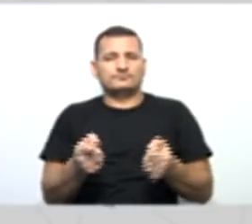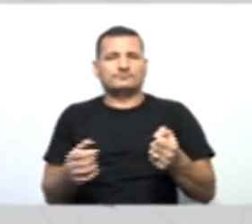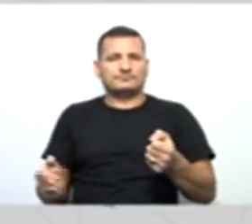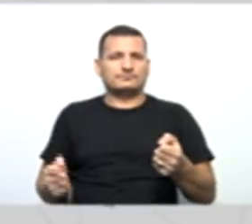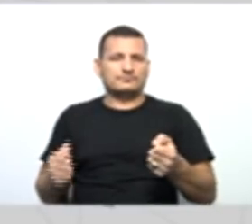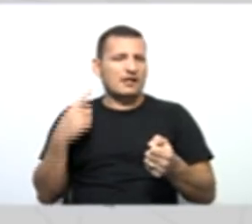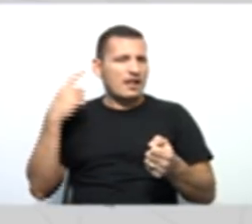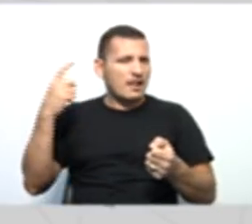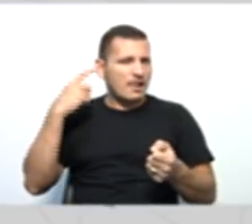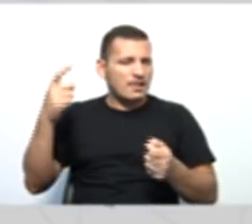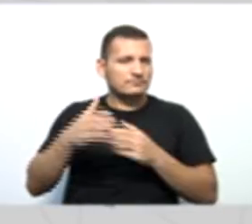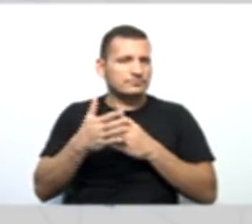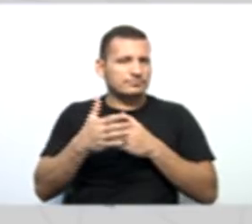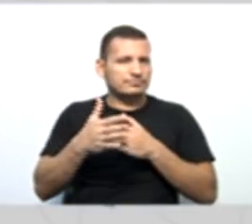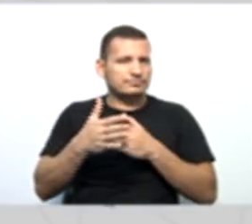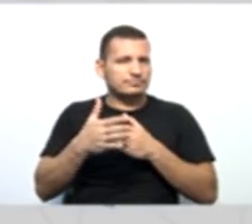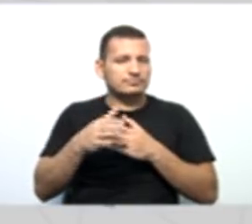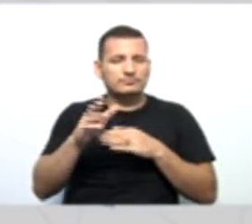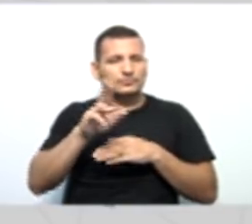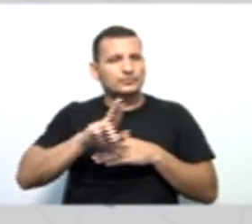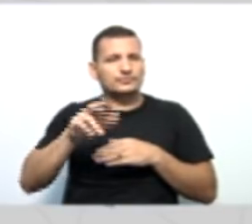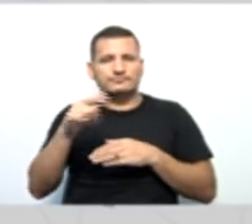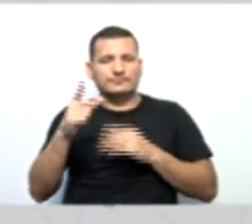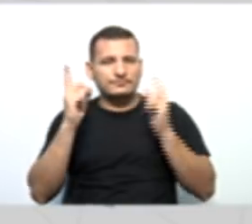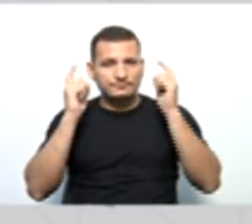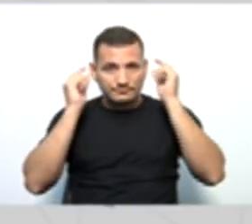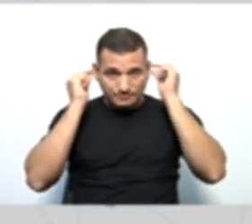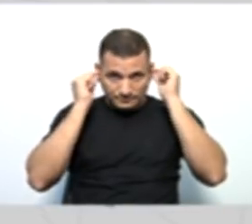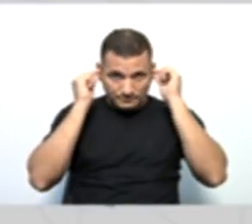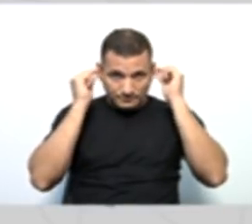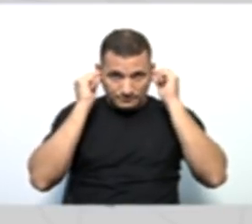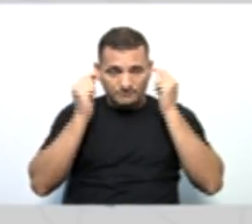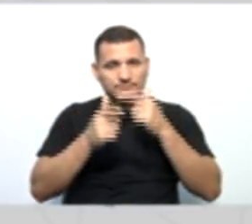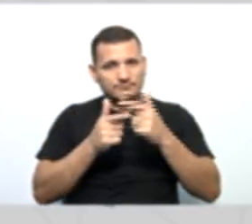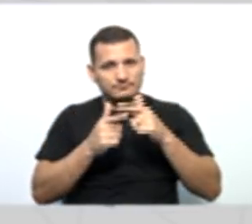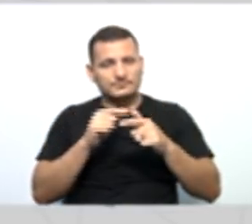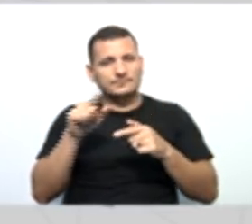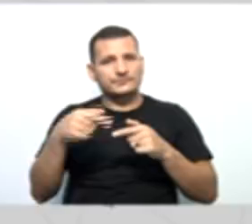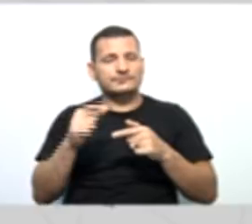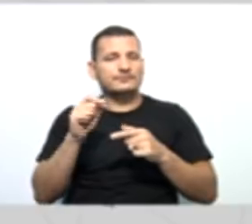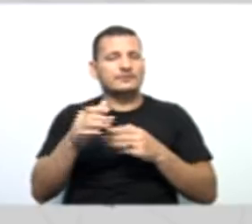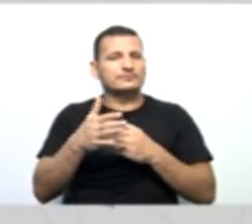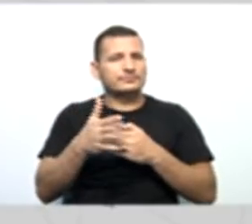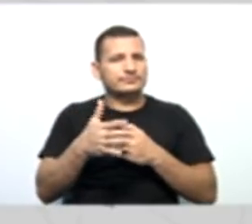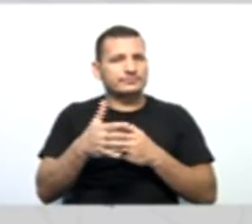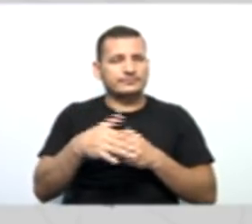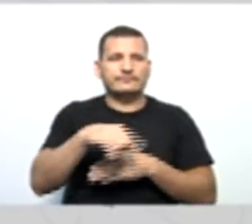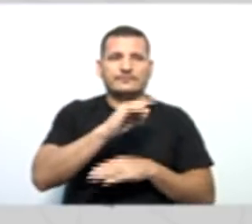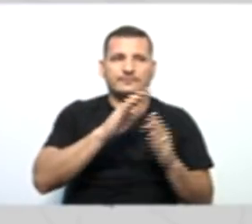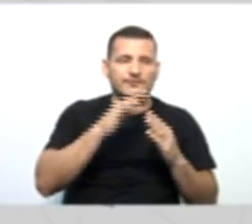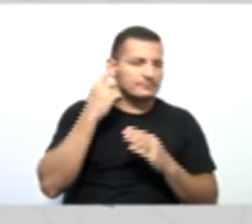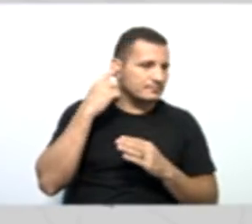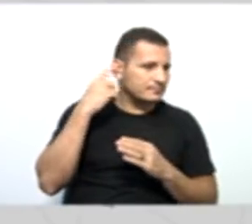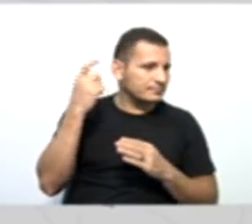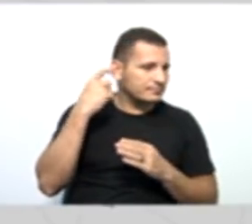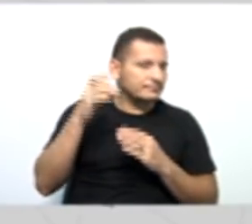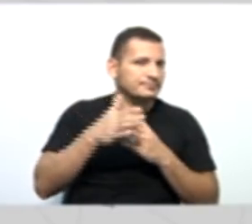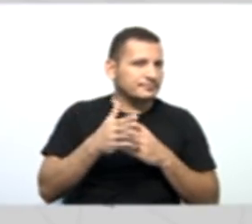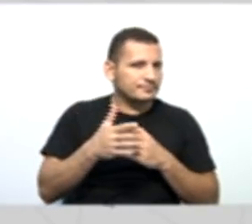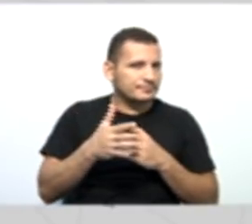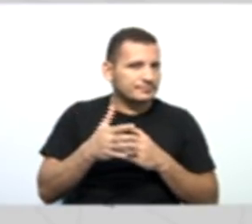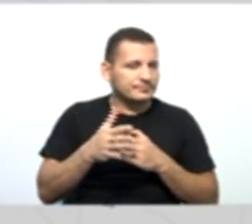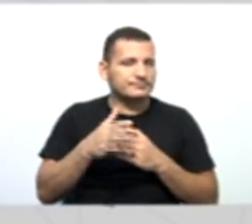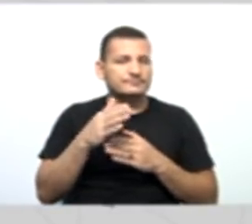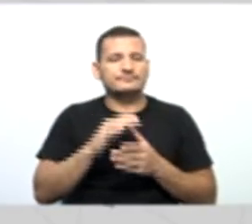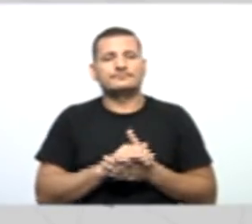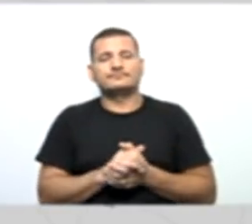aquele protetor auricular. Problema, daqui a pouco vai ficar ouvindo o motor o dia todo. Vai para casa, tá ouvindo o motor do trator, não é?